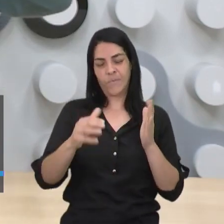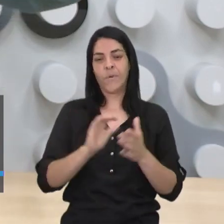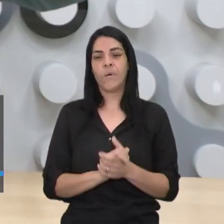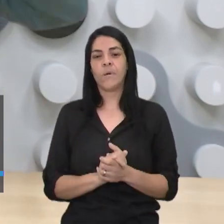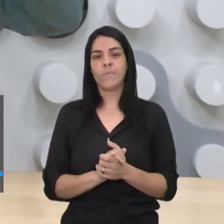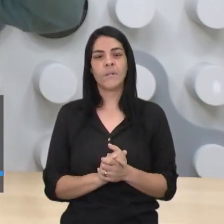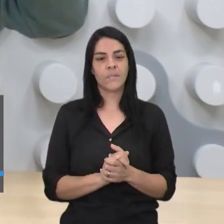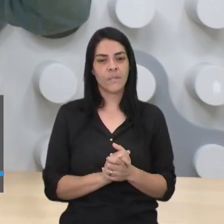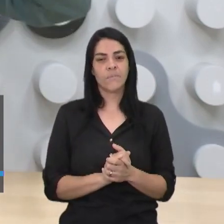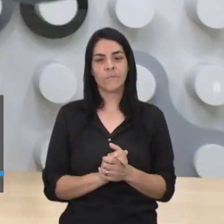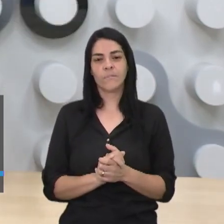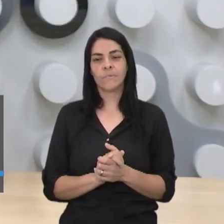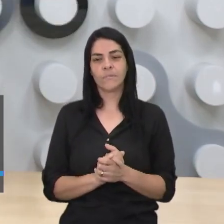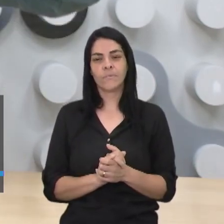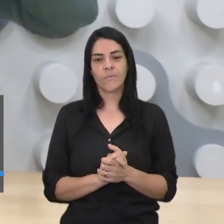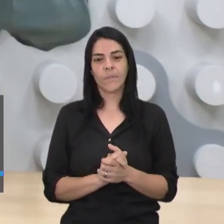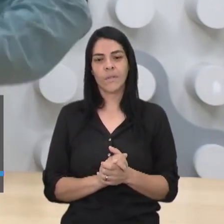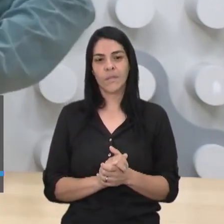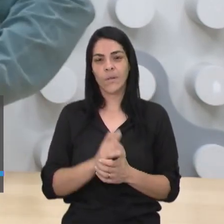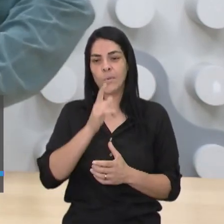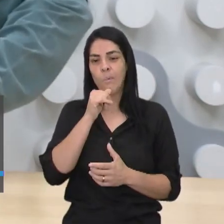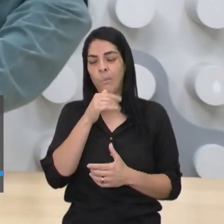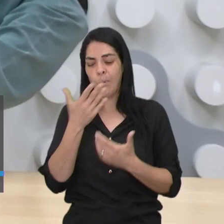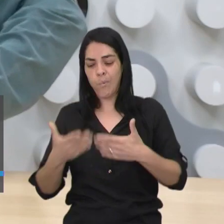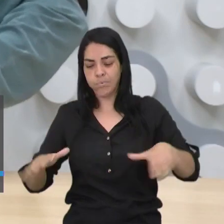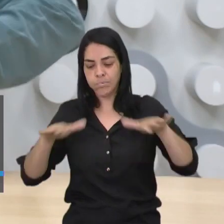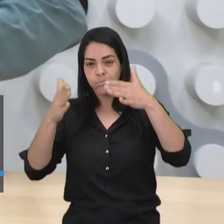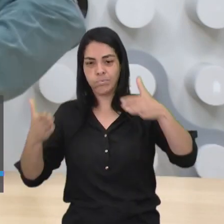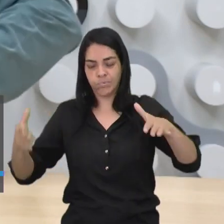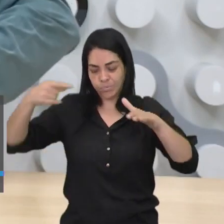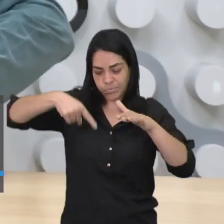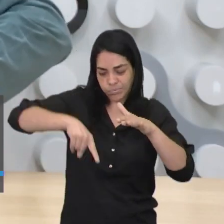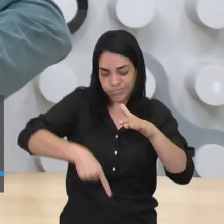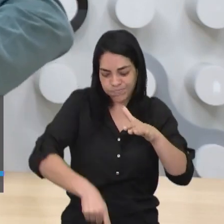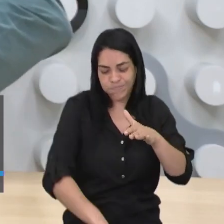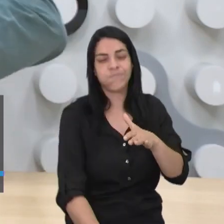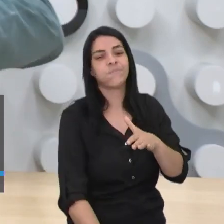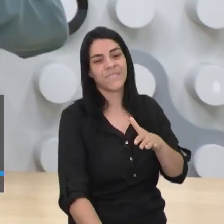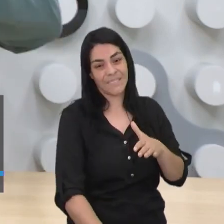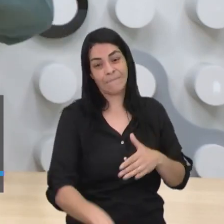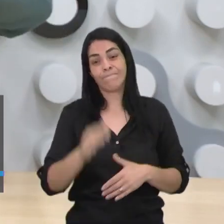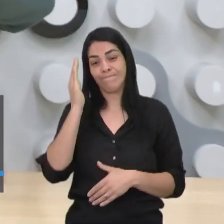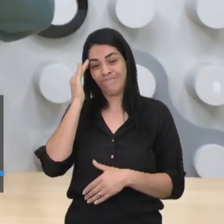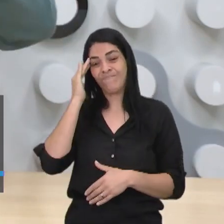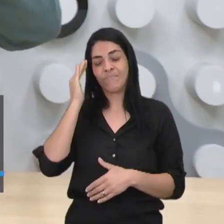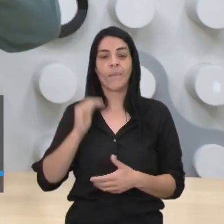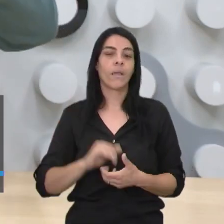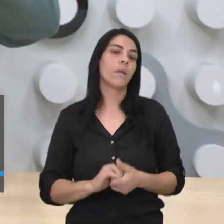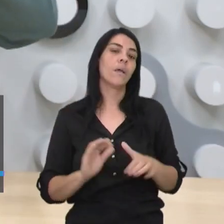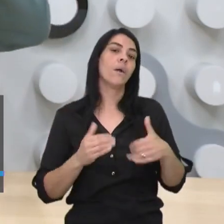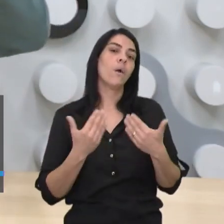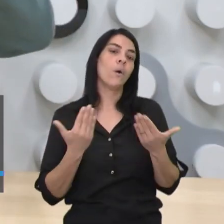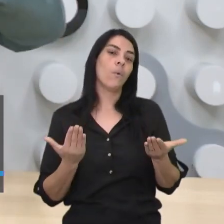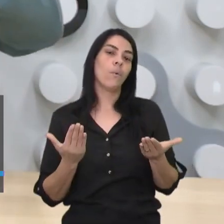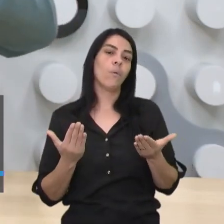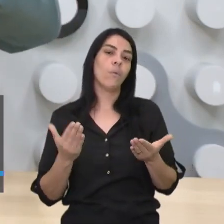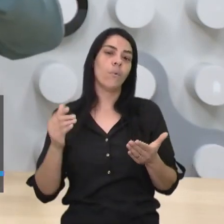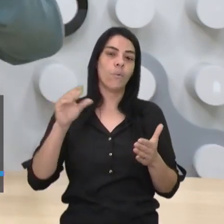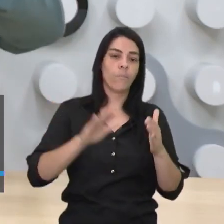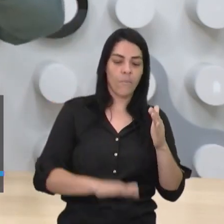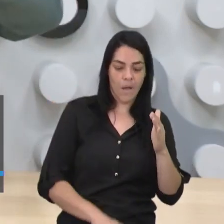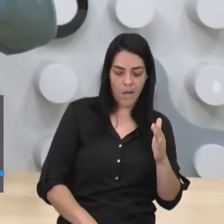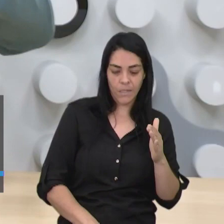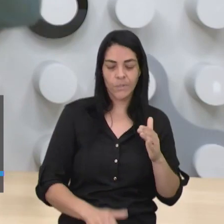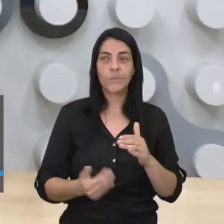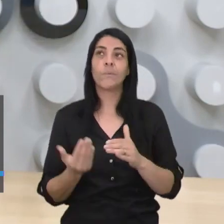essas plataformas elas estão em alto mar e estão numa profundidade super alta, tá certo? Ou muito baixa, né, se for olhar